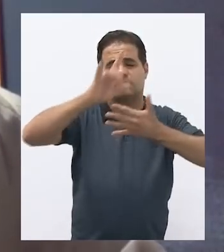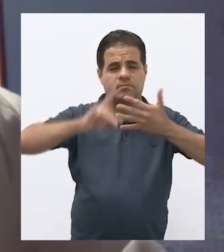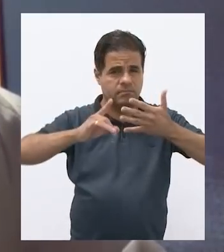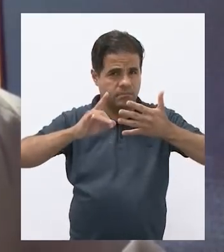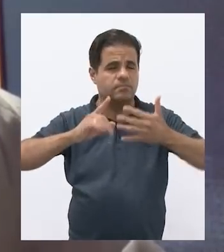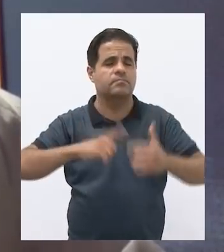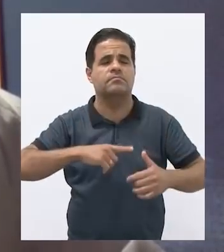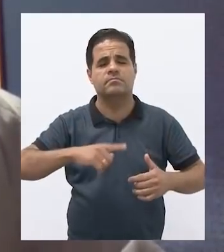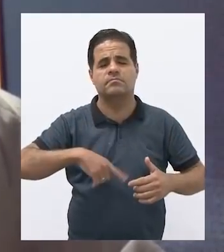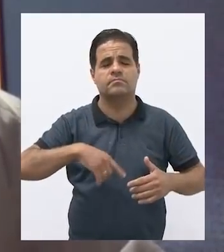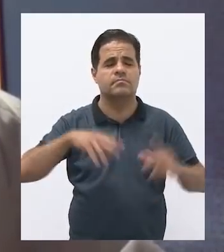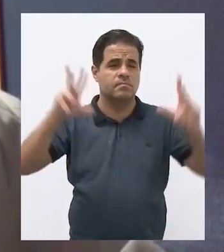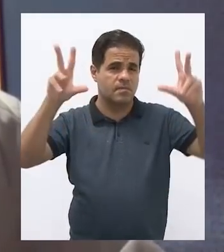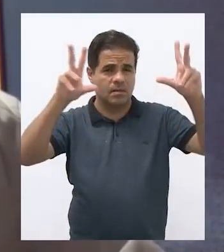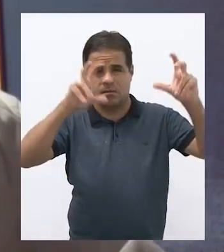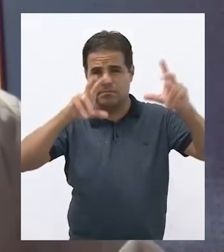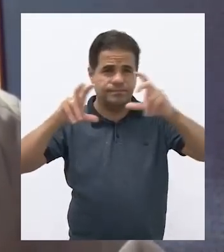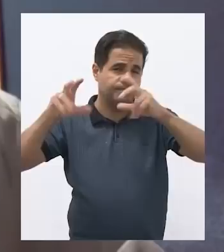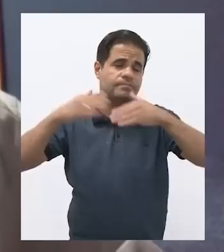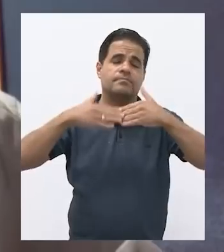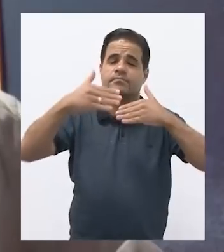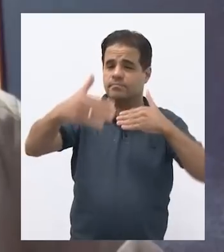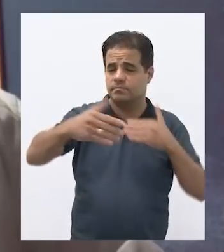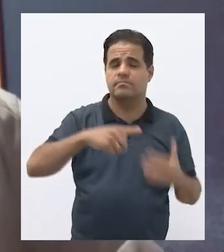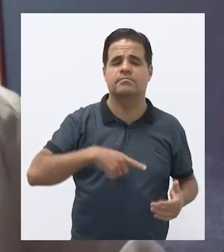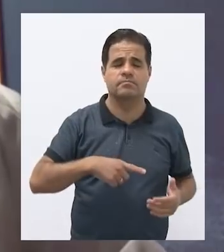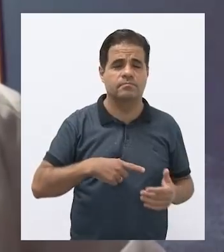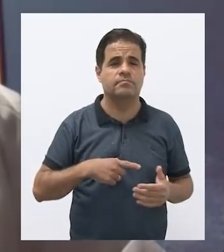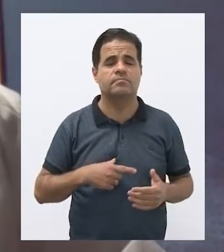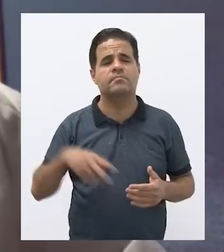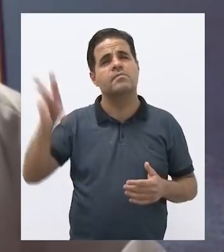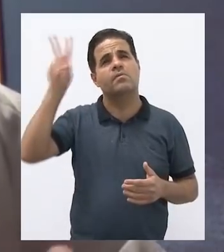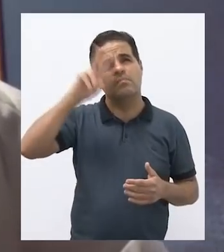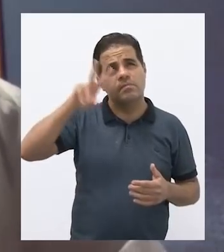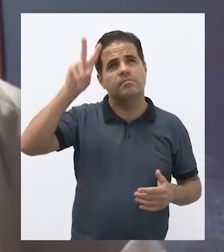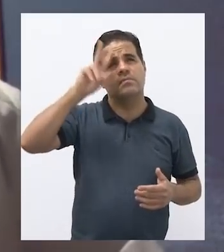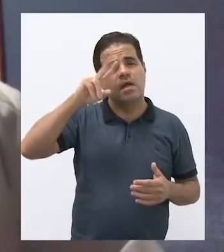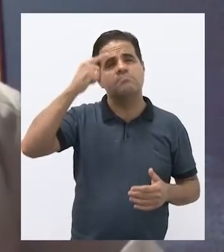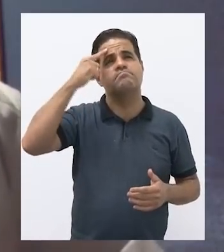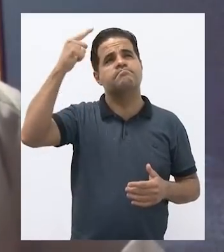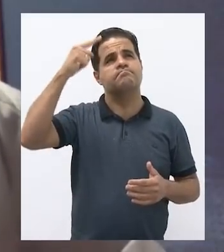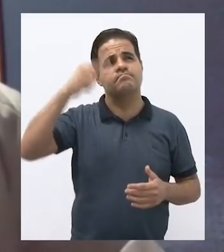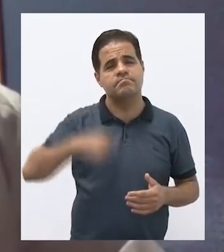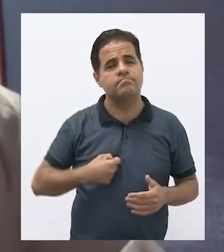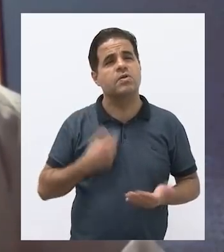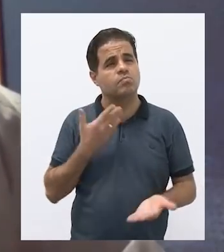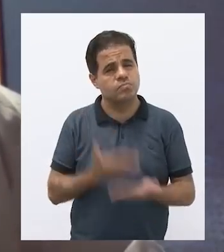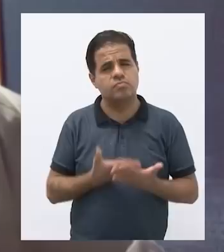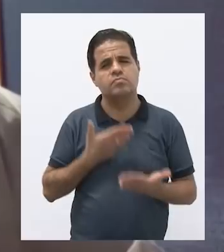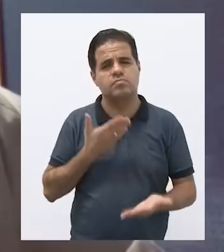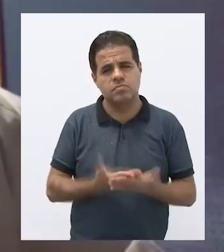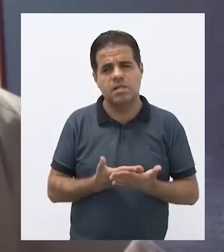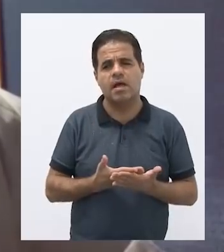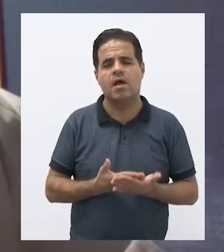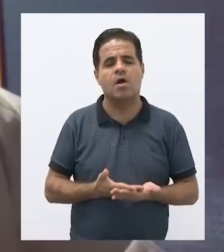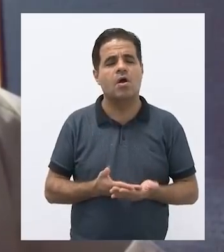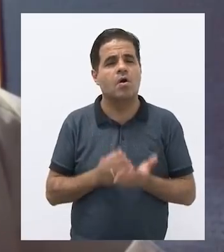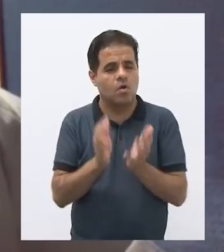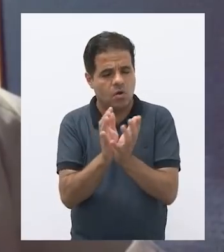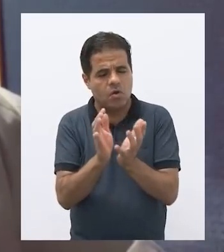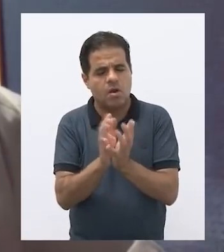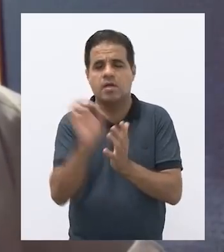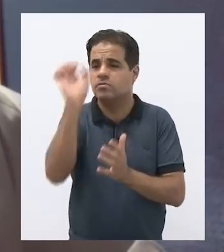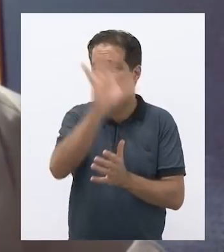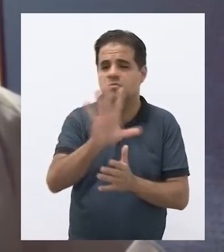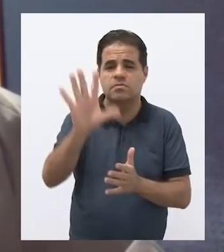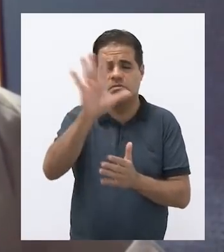dessas situações. Eu lembro que eu estudei em um colégio